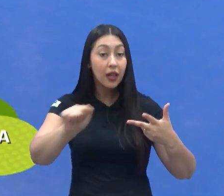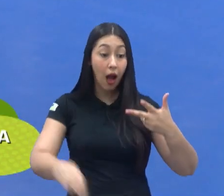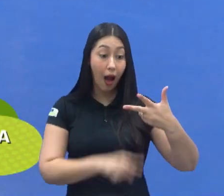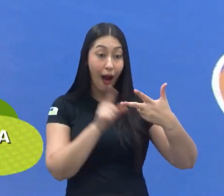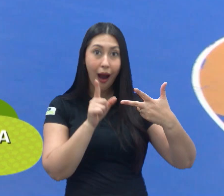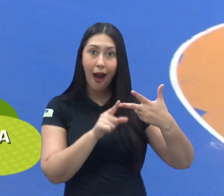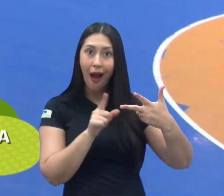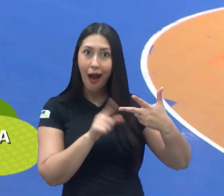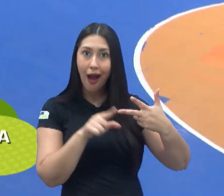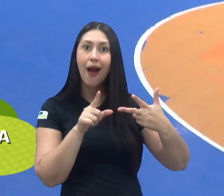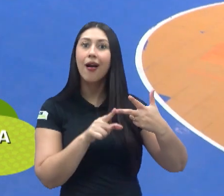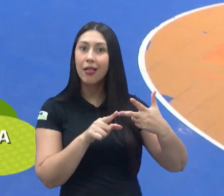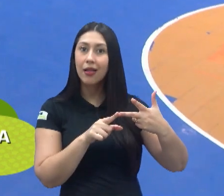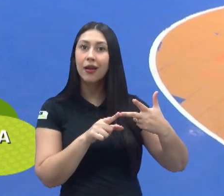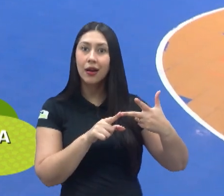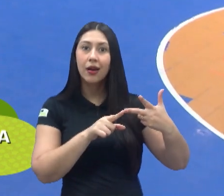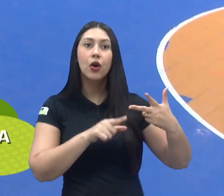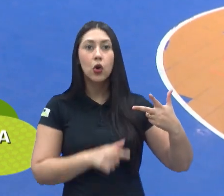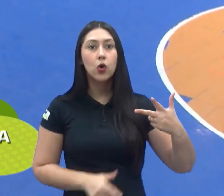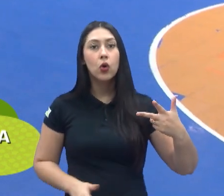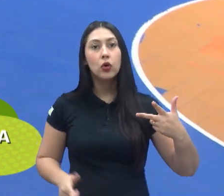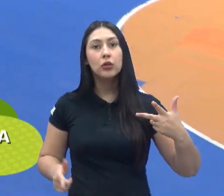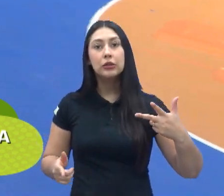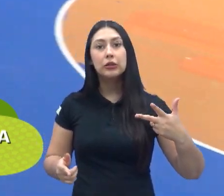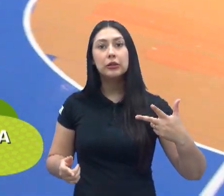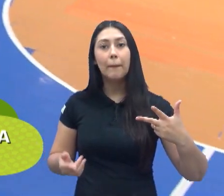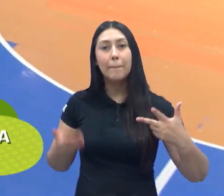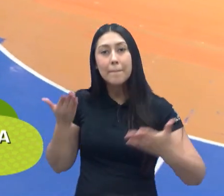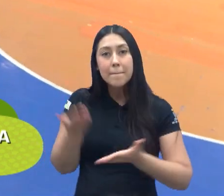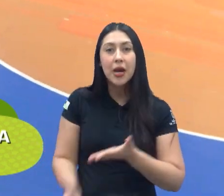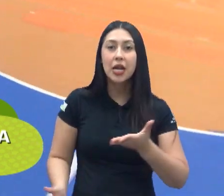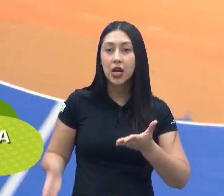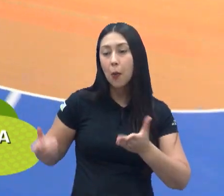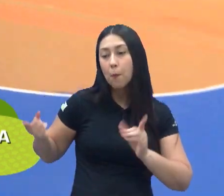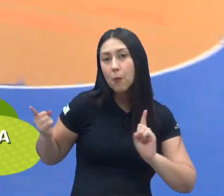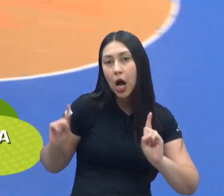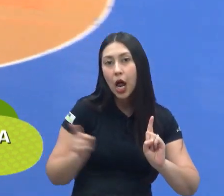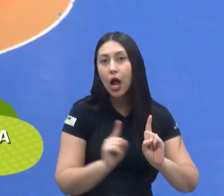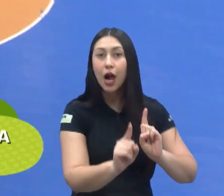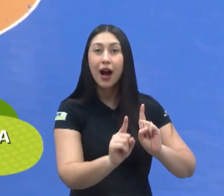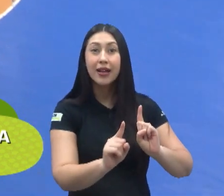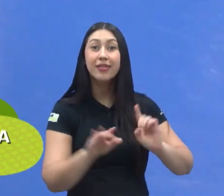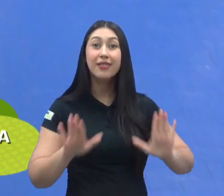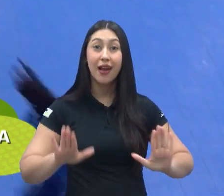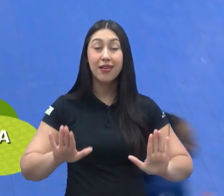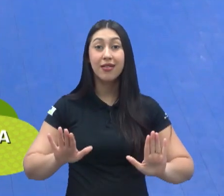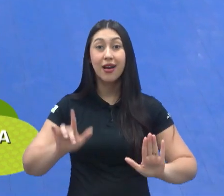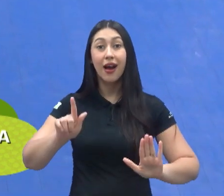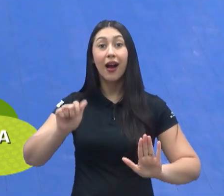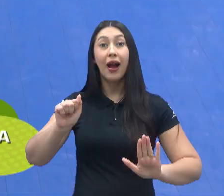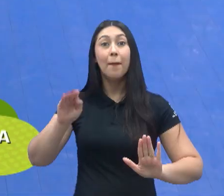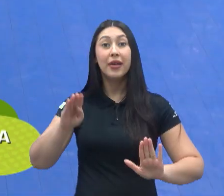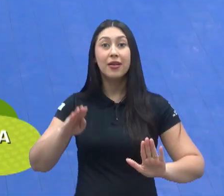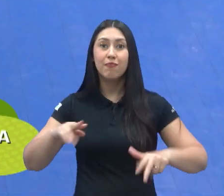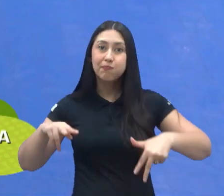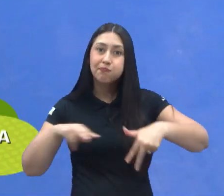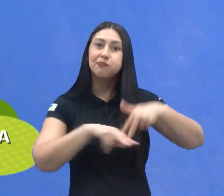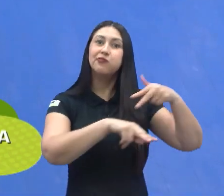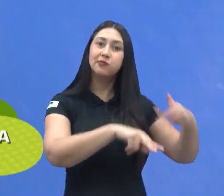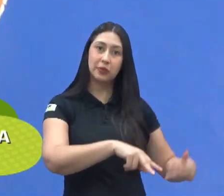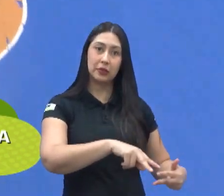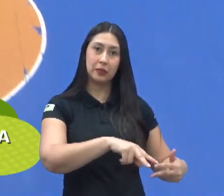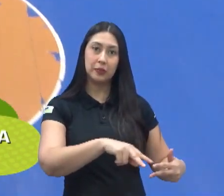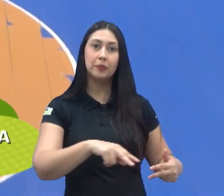no ataque que as visitantes perderam a bola em um dos lances e Gabi Santos fez falta para evitar o